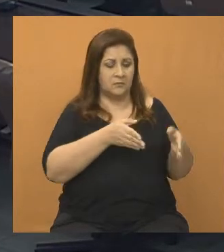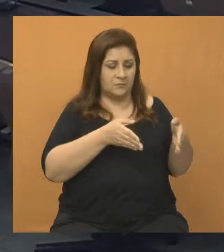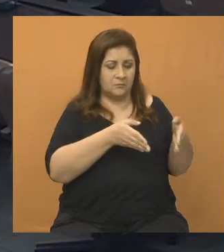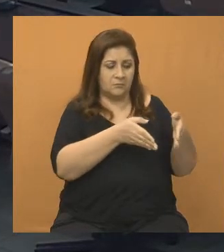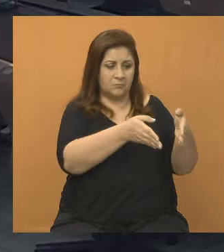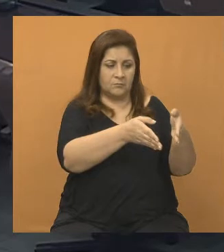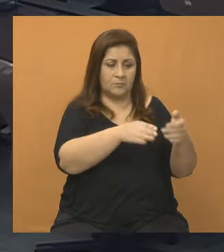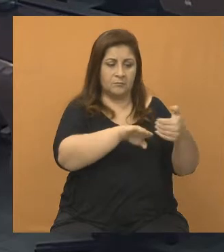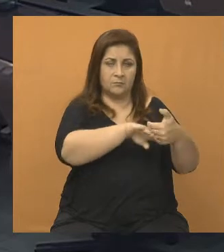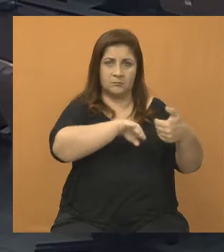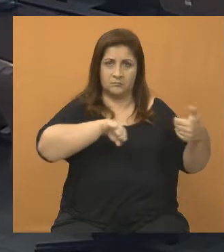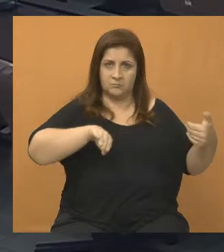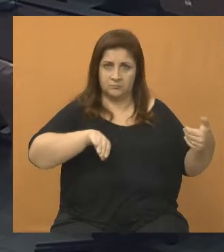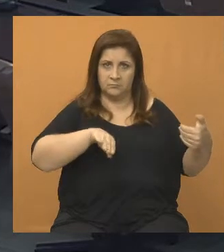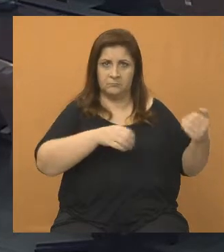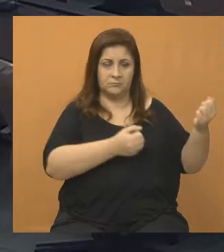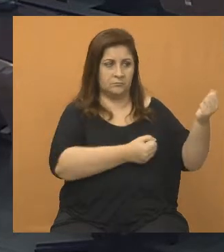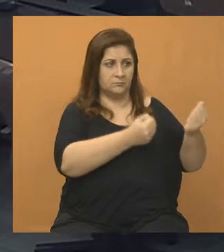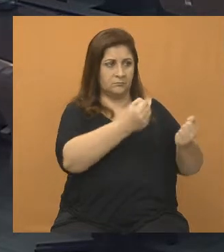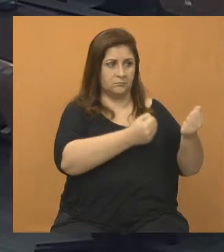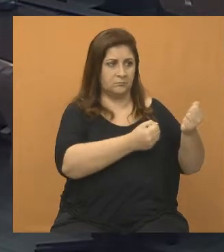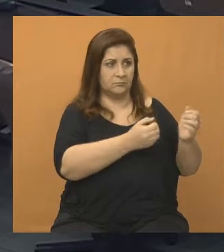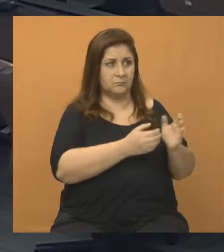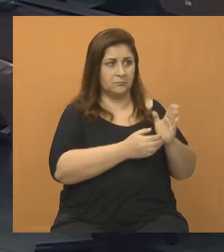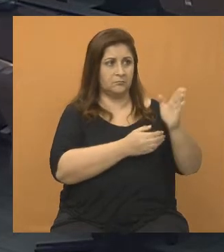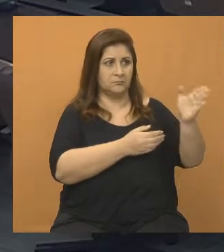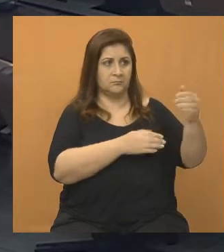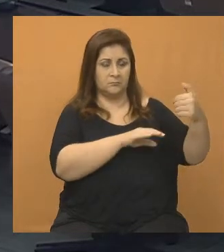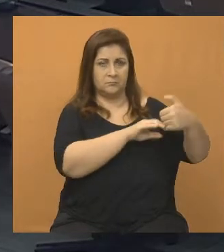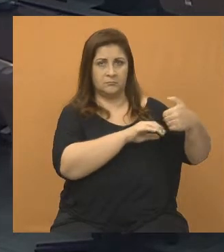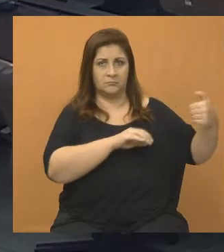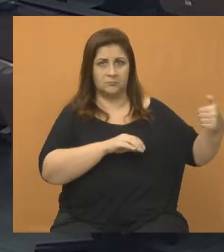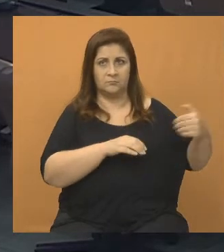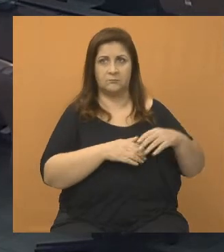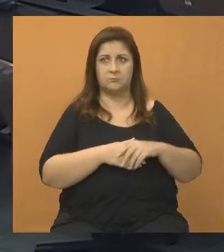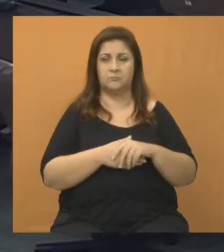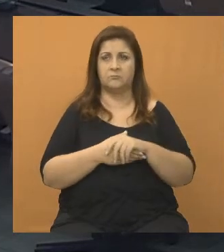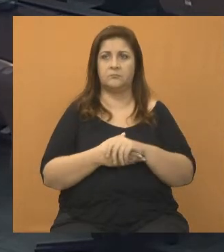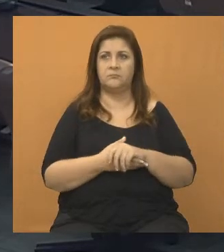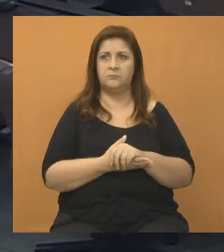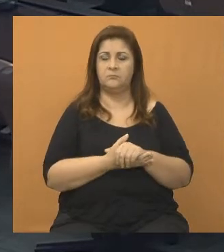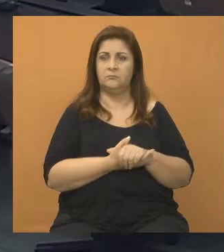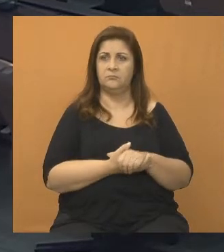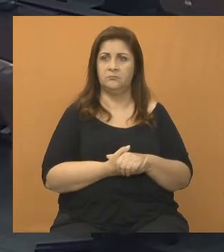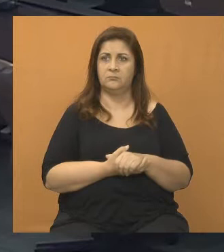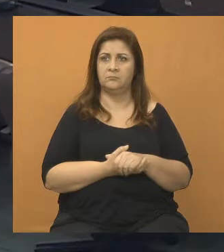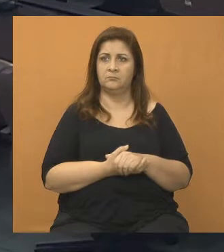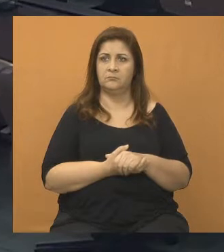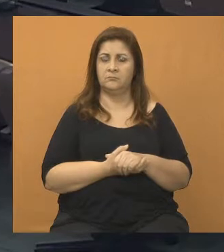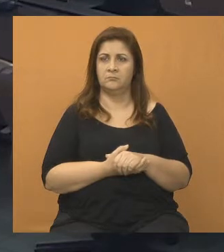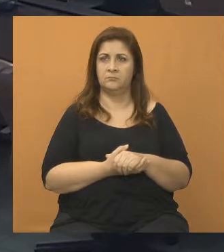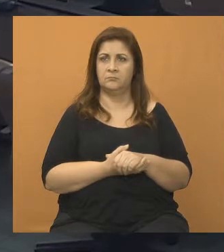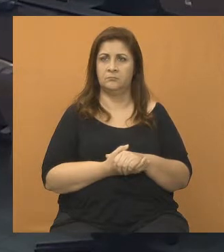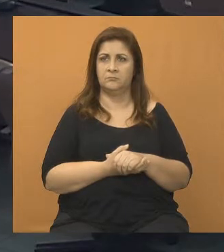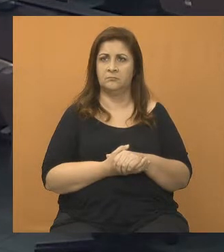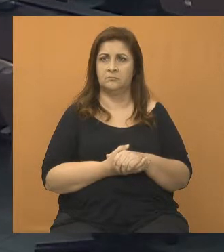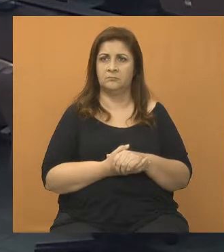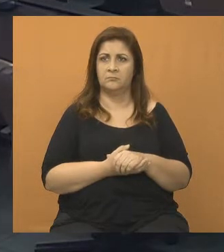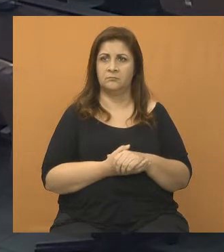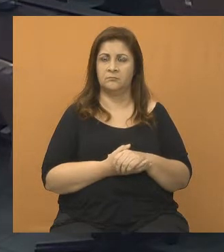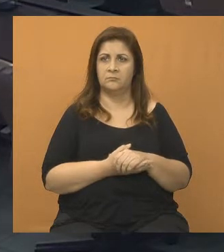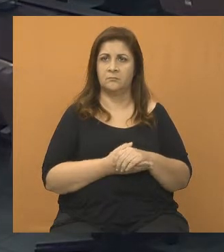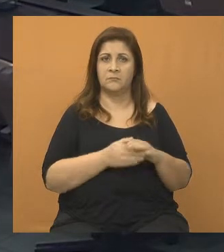que separa o veículo da pessoa que entra, né? Então, só respondendo aí a sua pergunta, Fernando, a